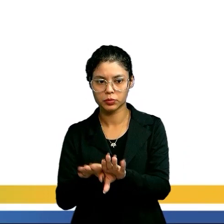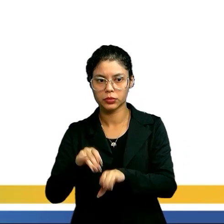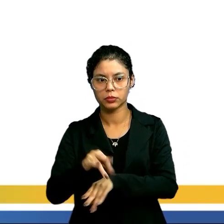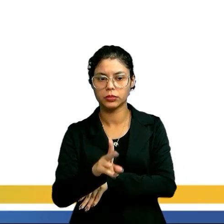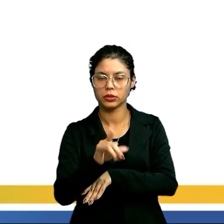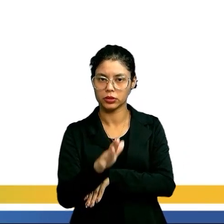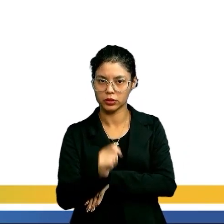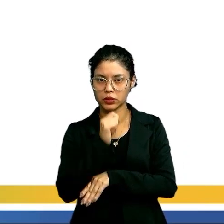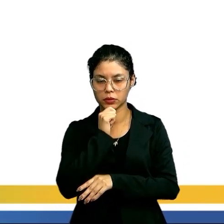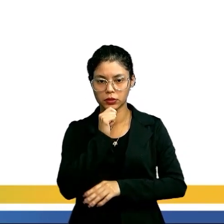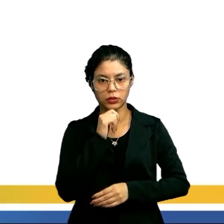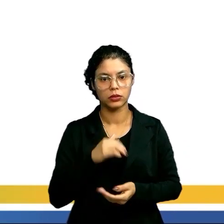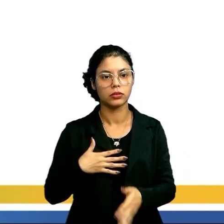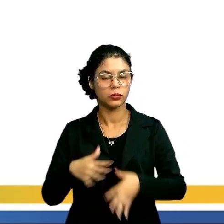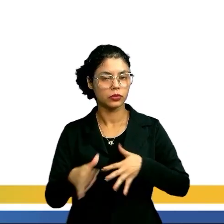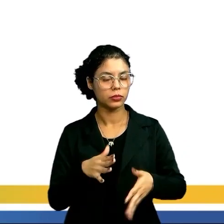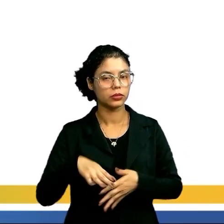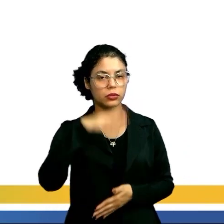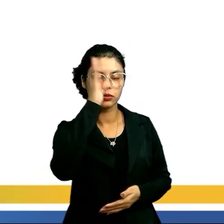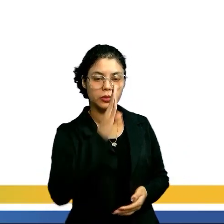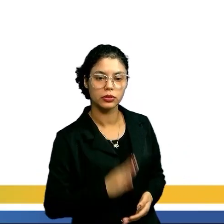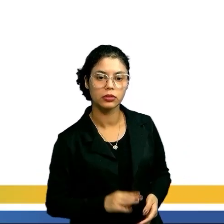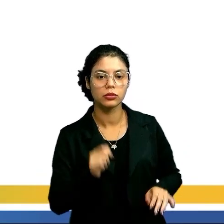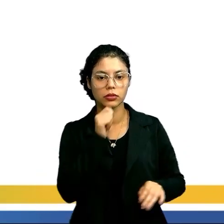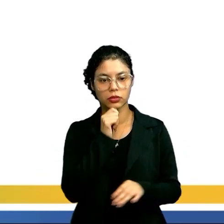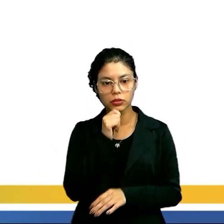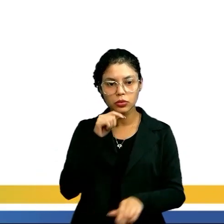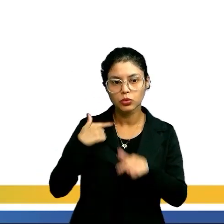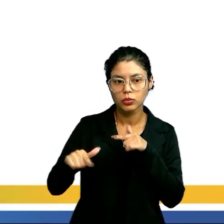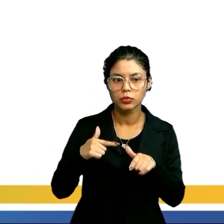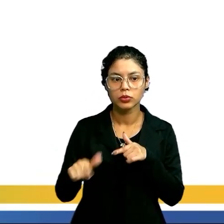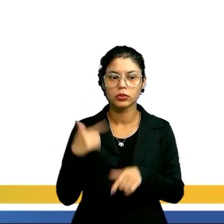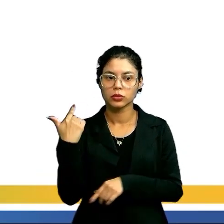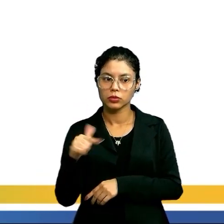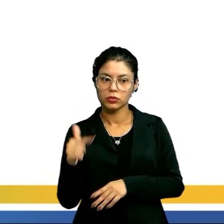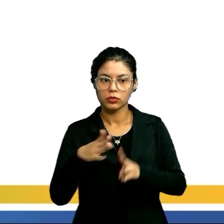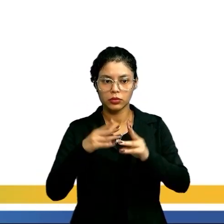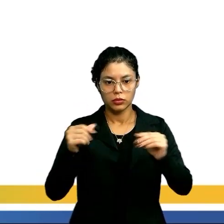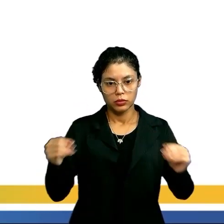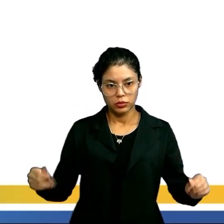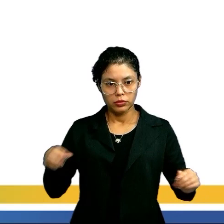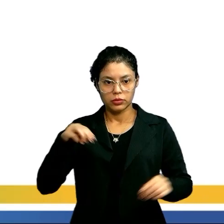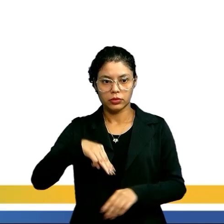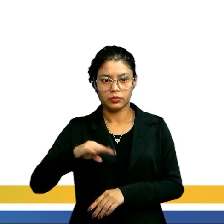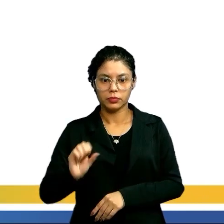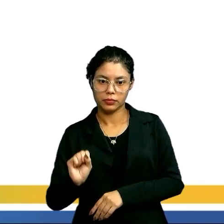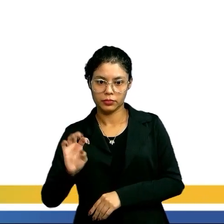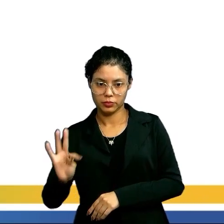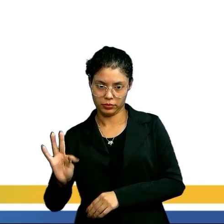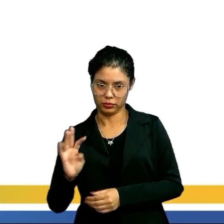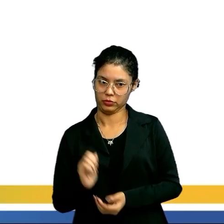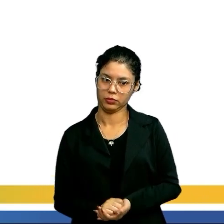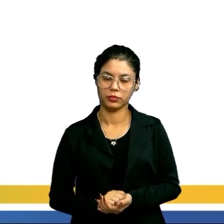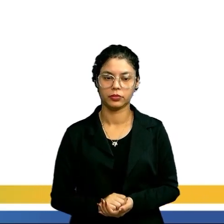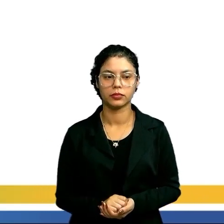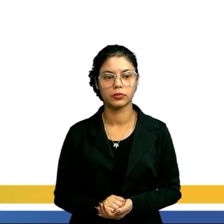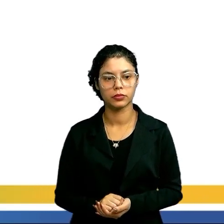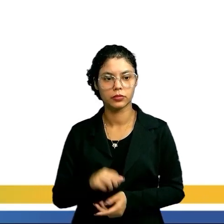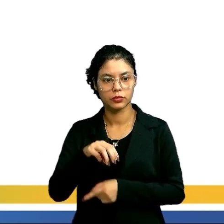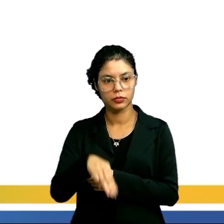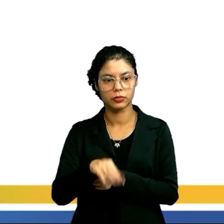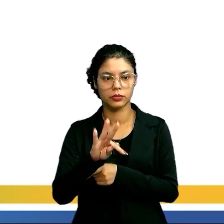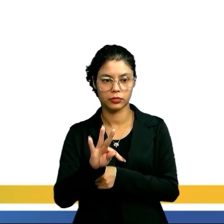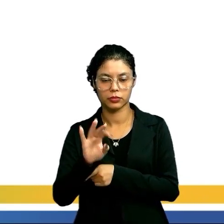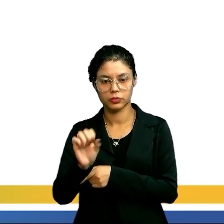desse tipo de movimento no Brasil é o movimento dos trabalhadores rurais sem terra, o MST. Outro é o movimento